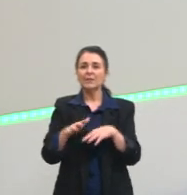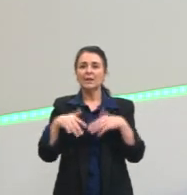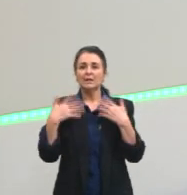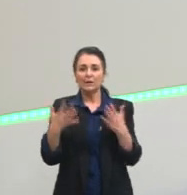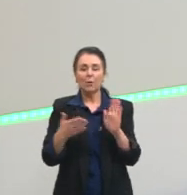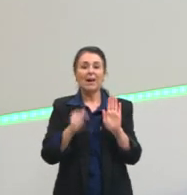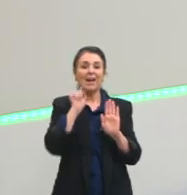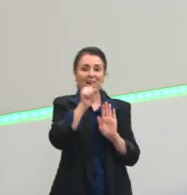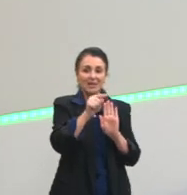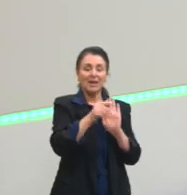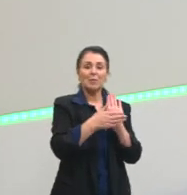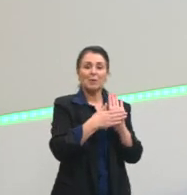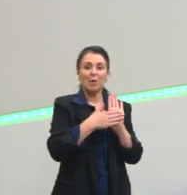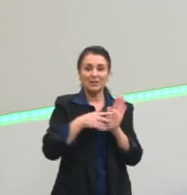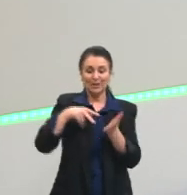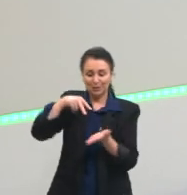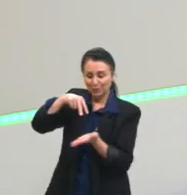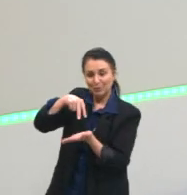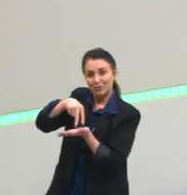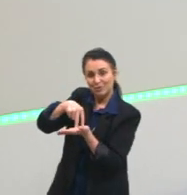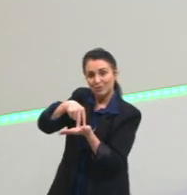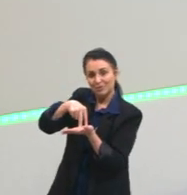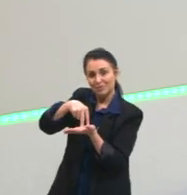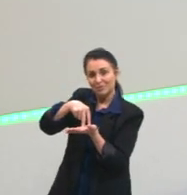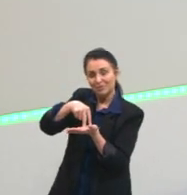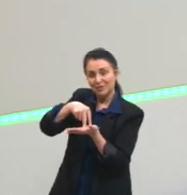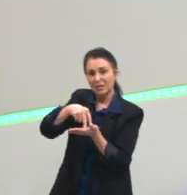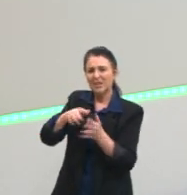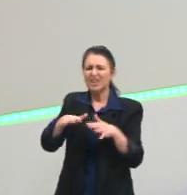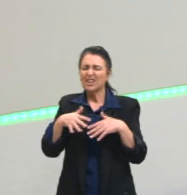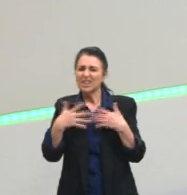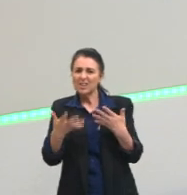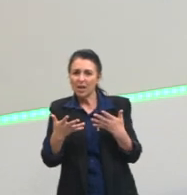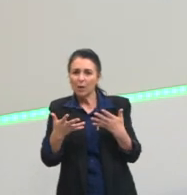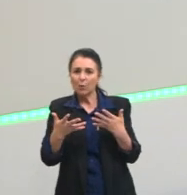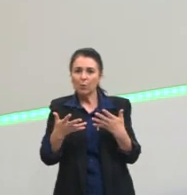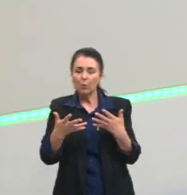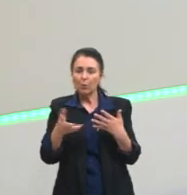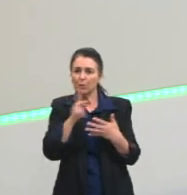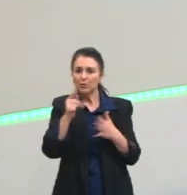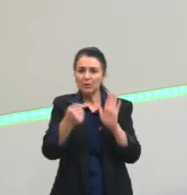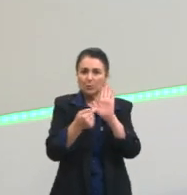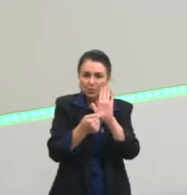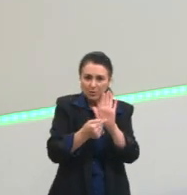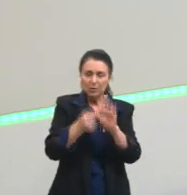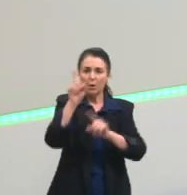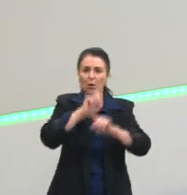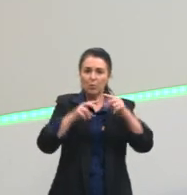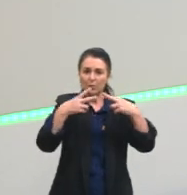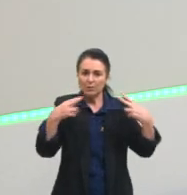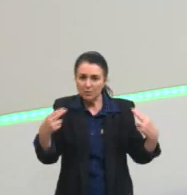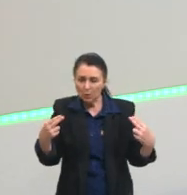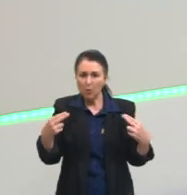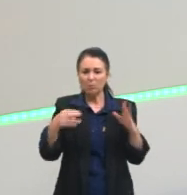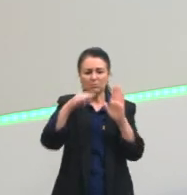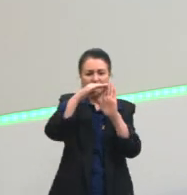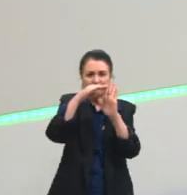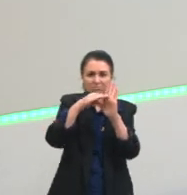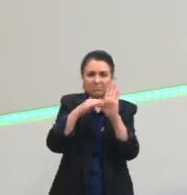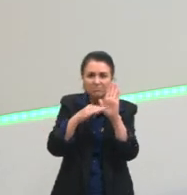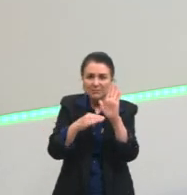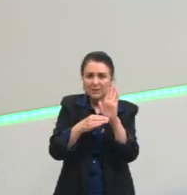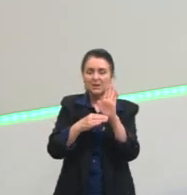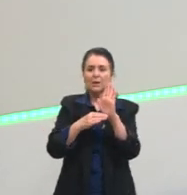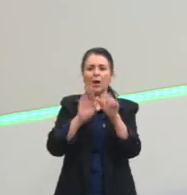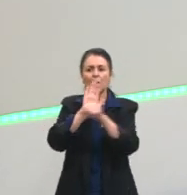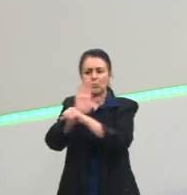e essa é a proposta do positivismo né toma toma Inocêncio eu trouxe nessa aula alguns fatores alguns itens que